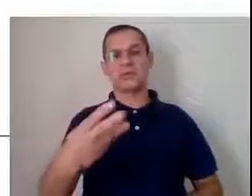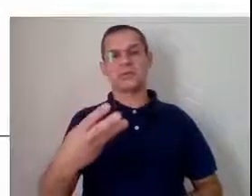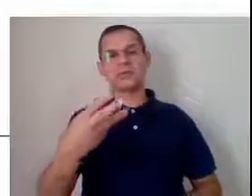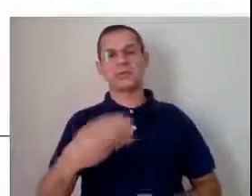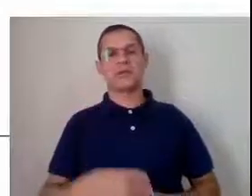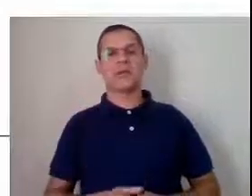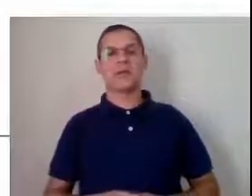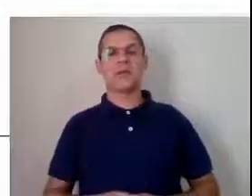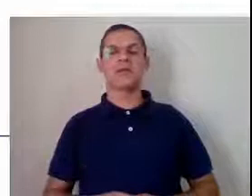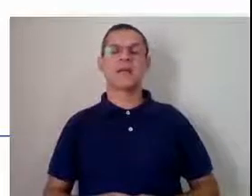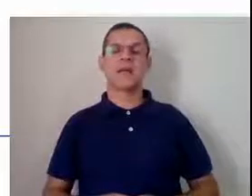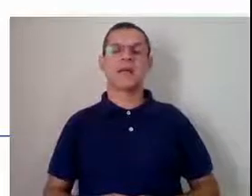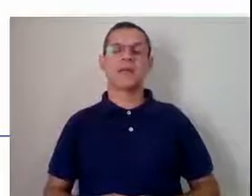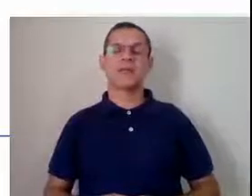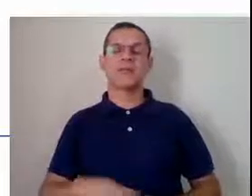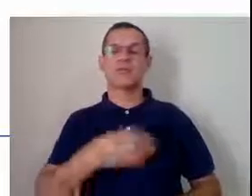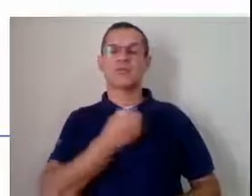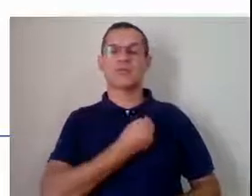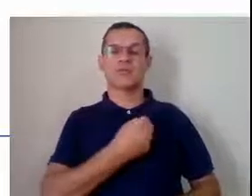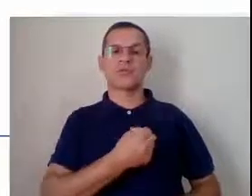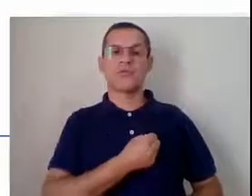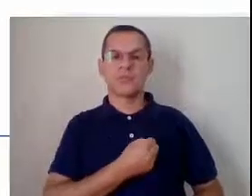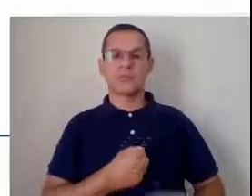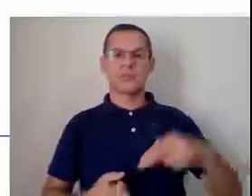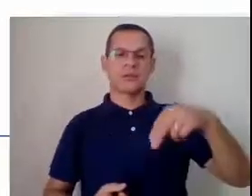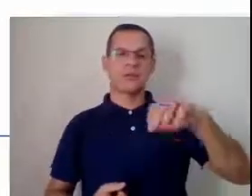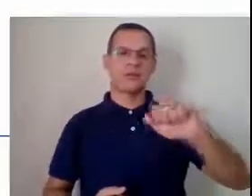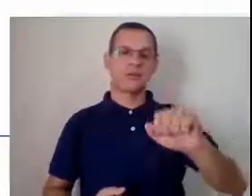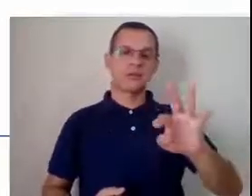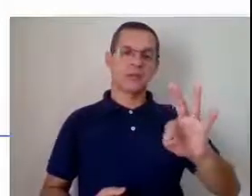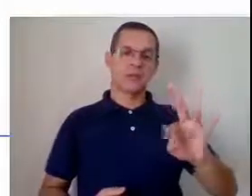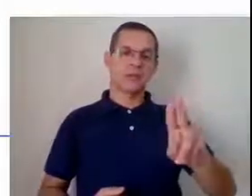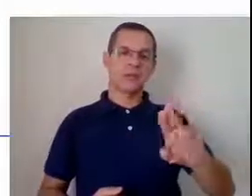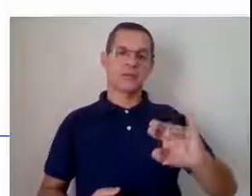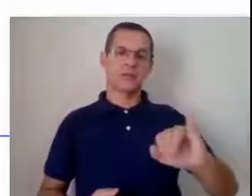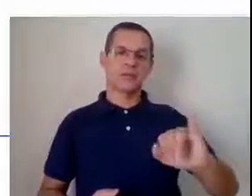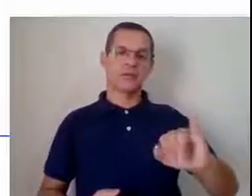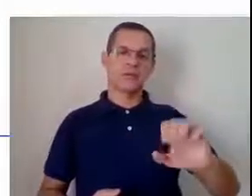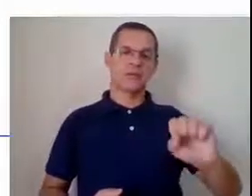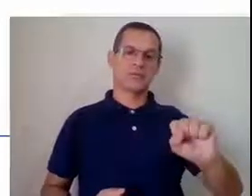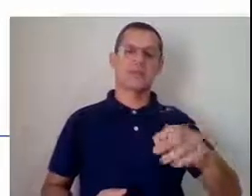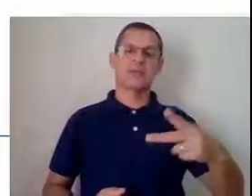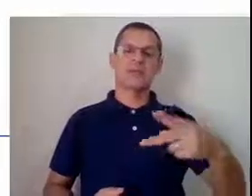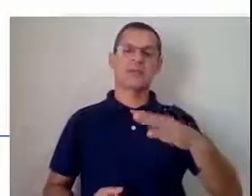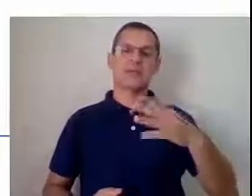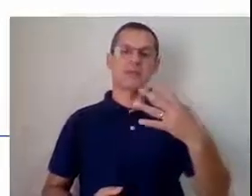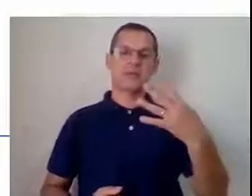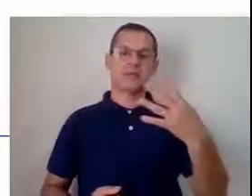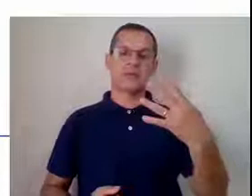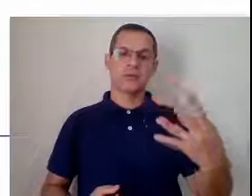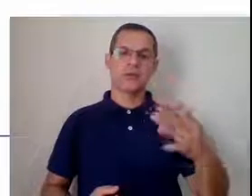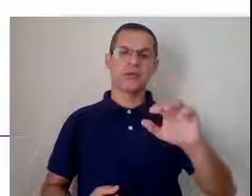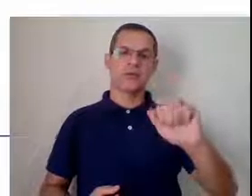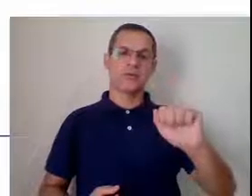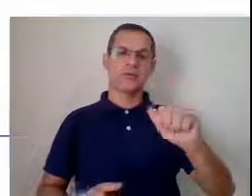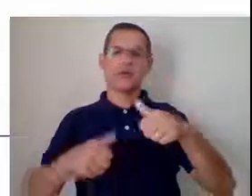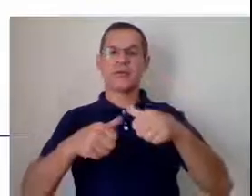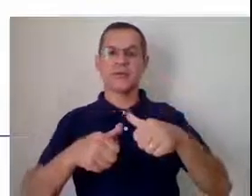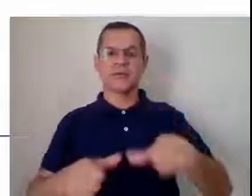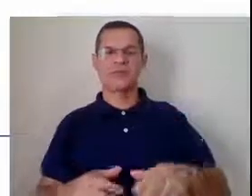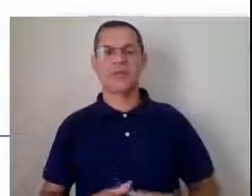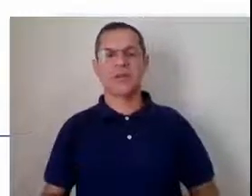3. São os números naturais menores que 4. E o A ficaria